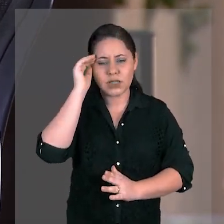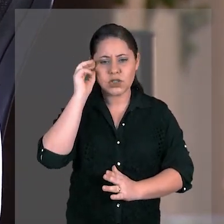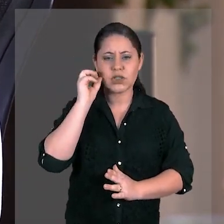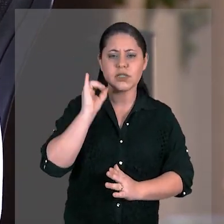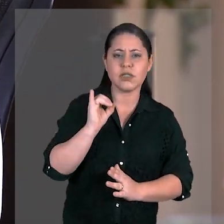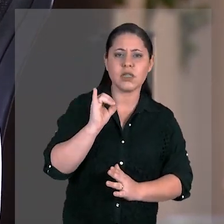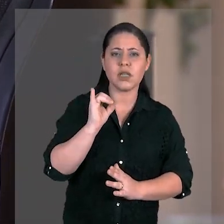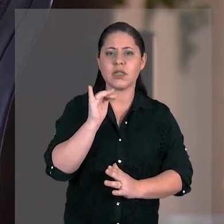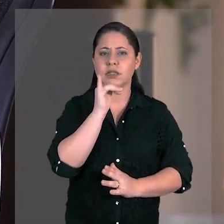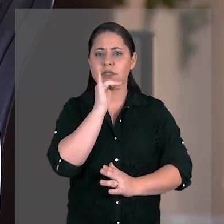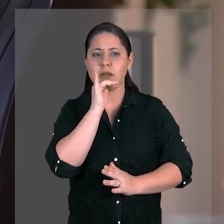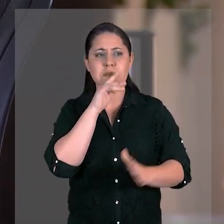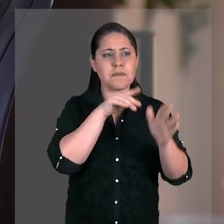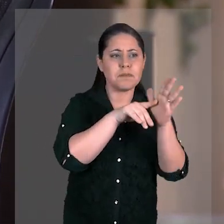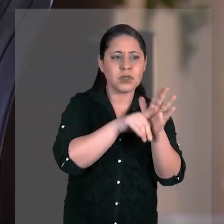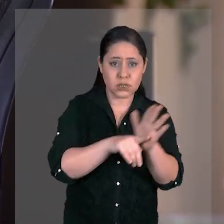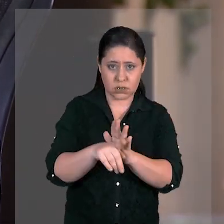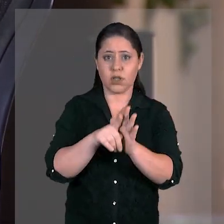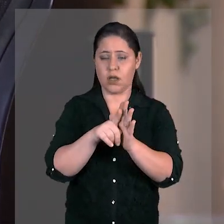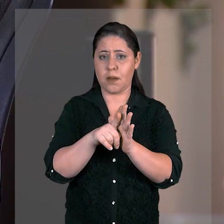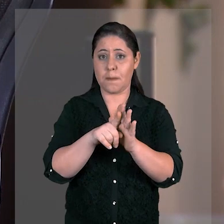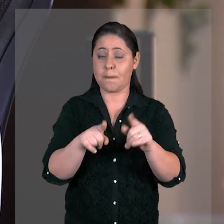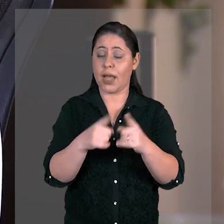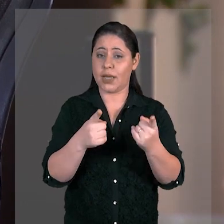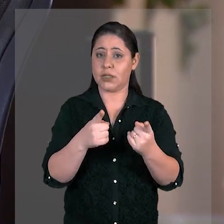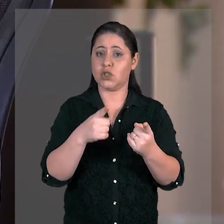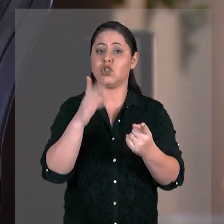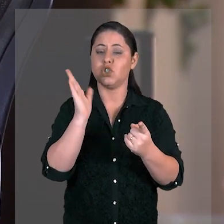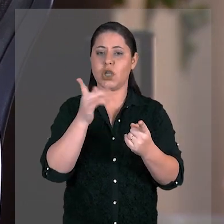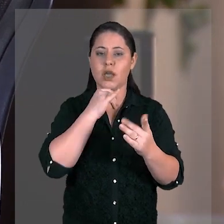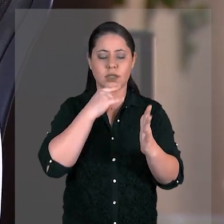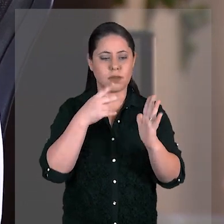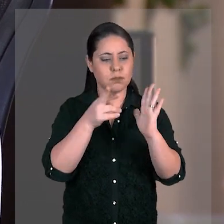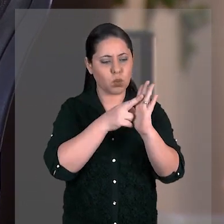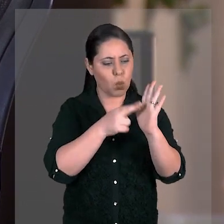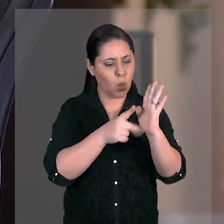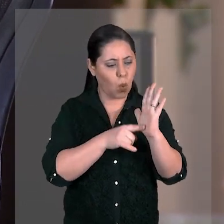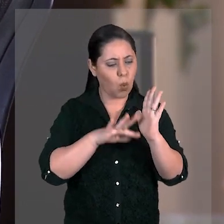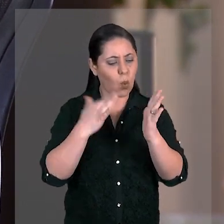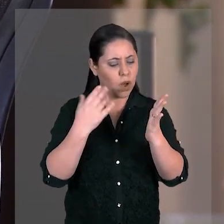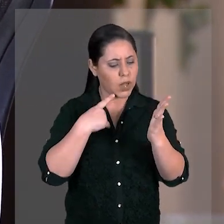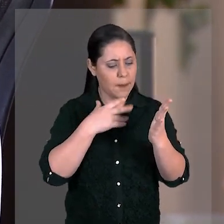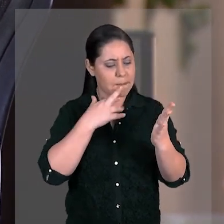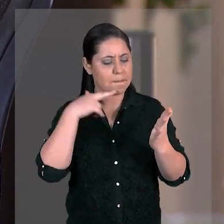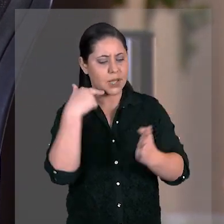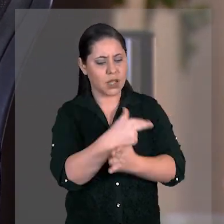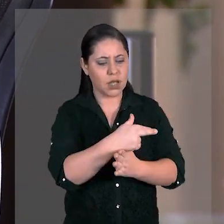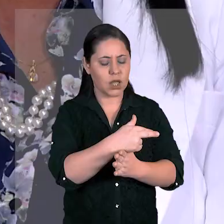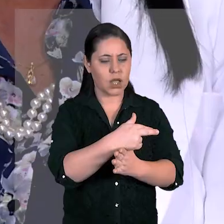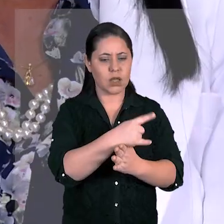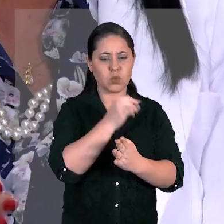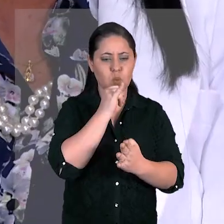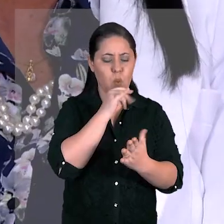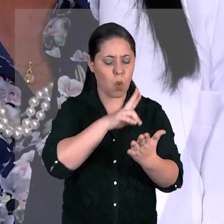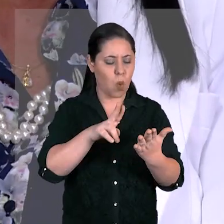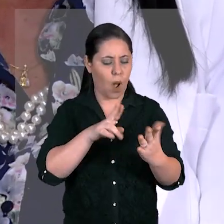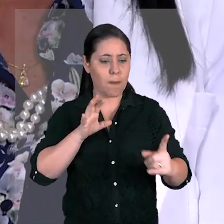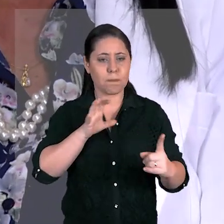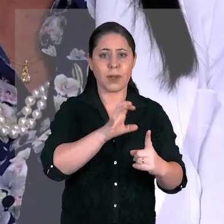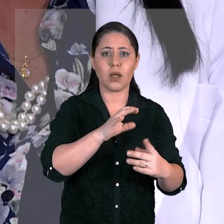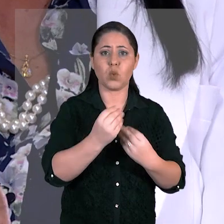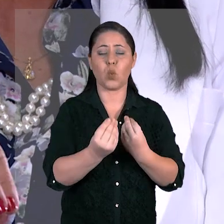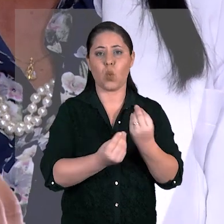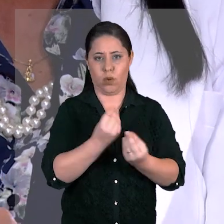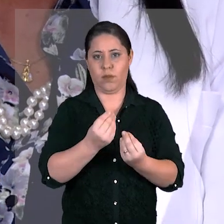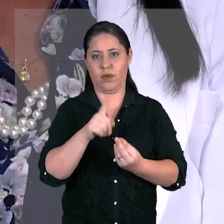entendem, vão averiguar, claro, mas já tipificam, é uma calúnia, é uma injúria, é uma difamação, é uma